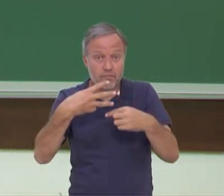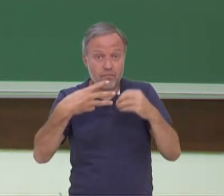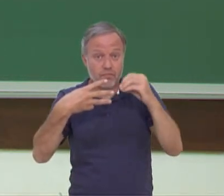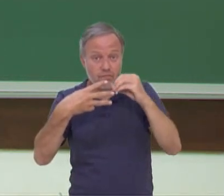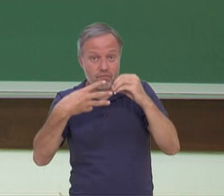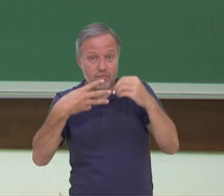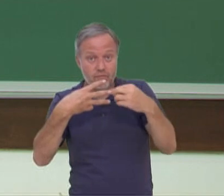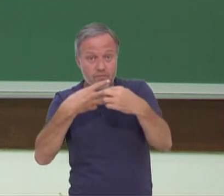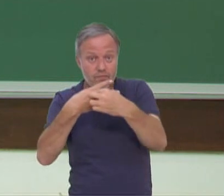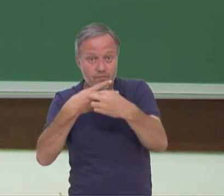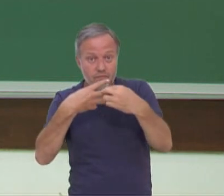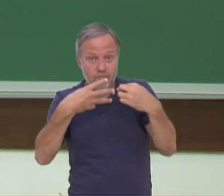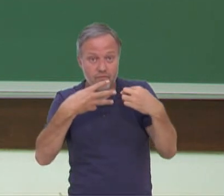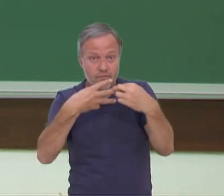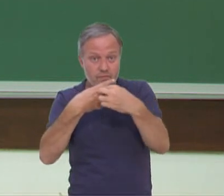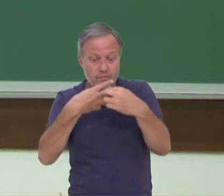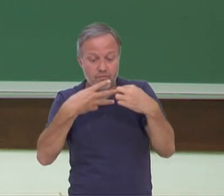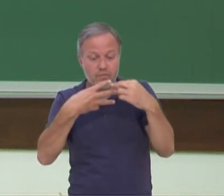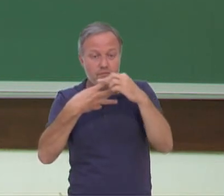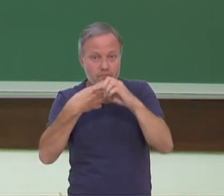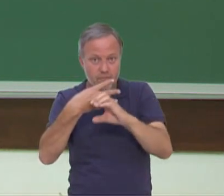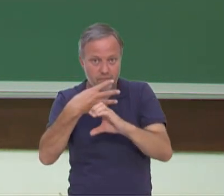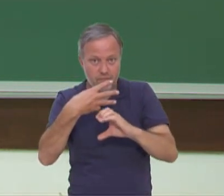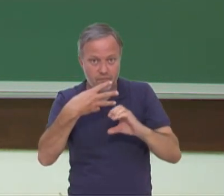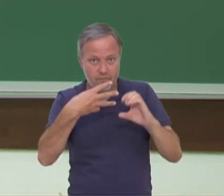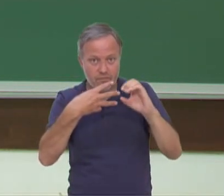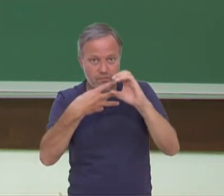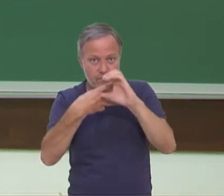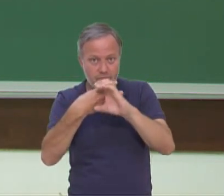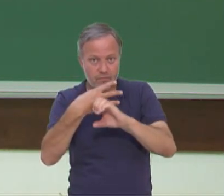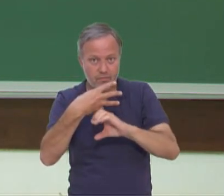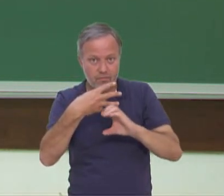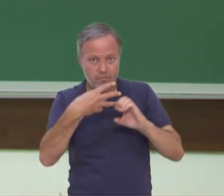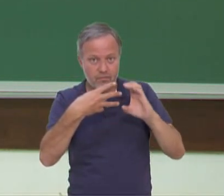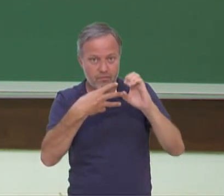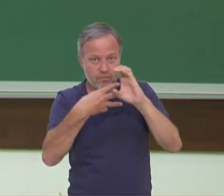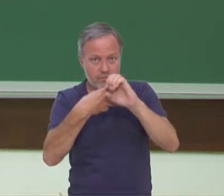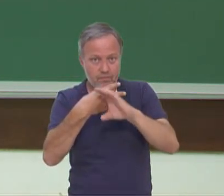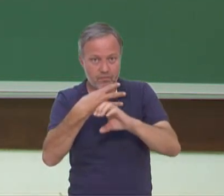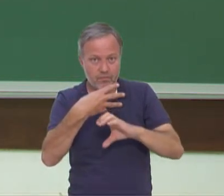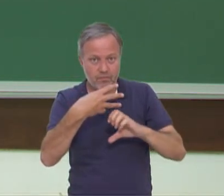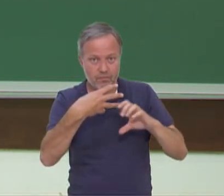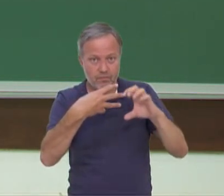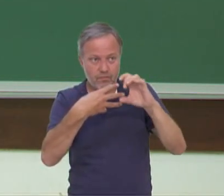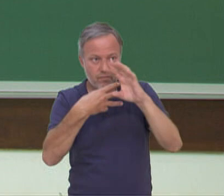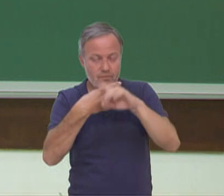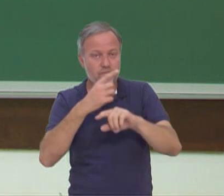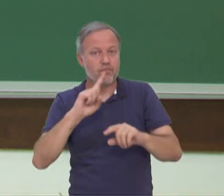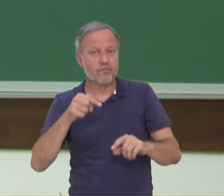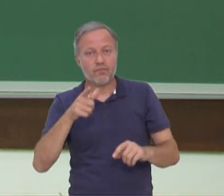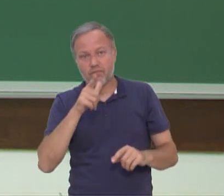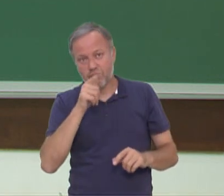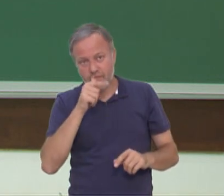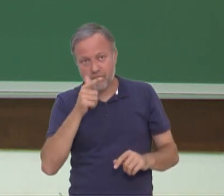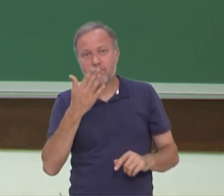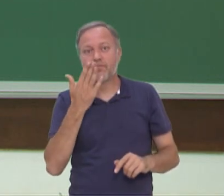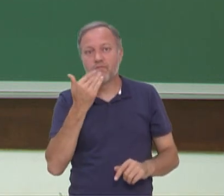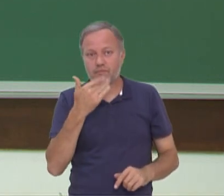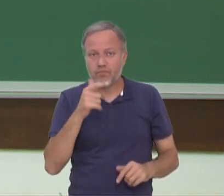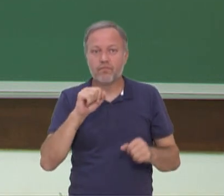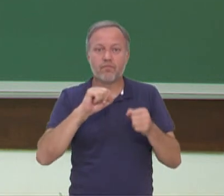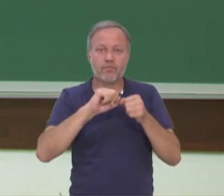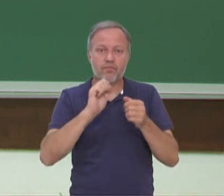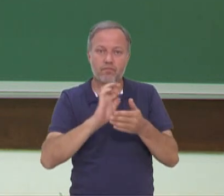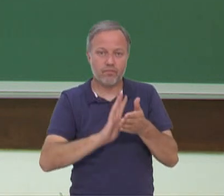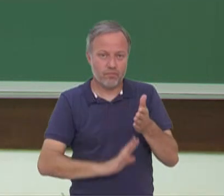a membrana, quem que preenche? Citoplasma. E por último, tome água, se alimente bem, faça